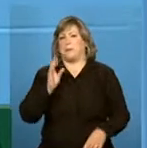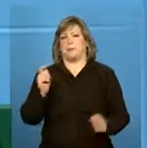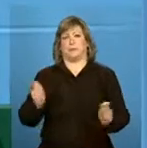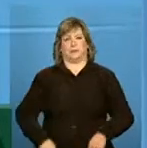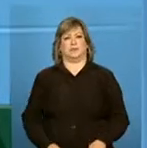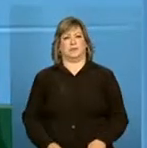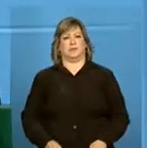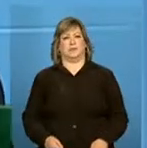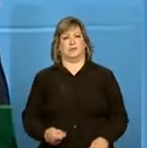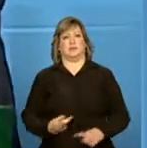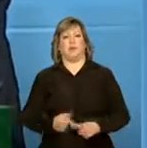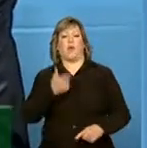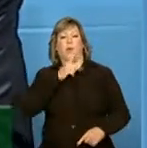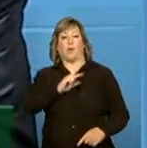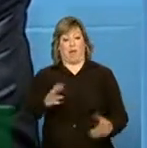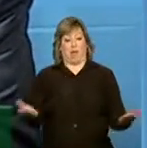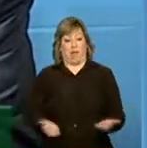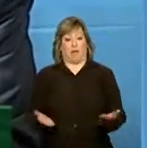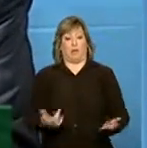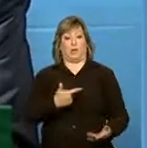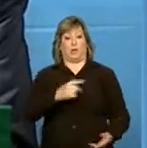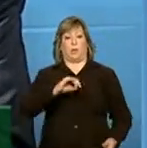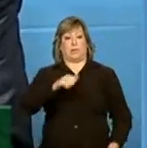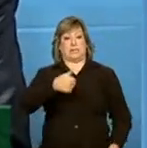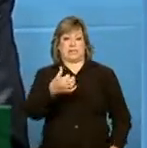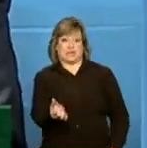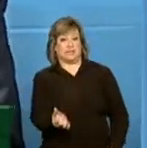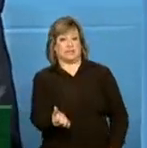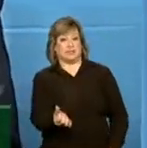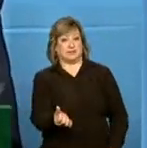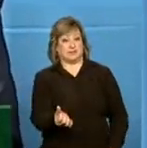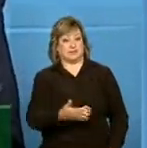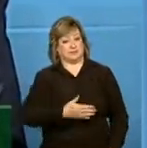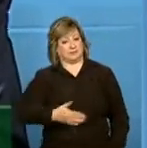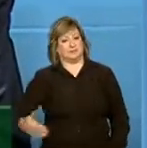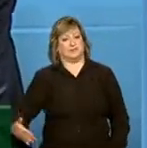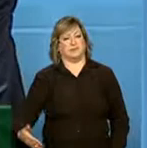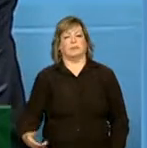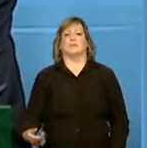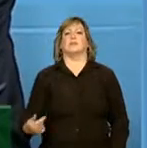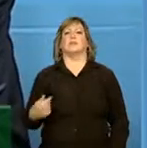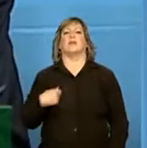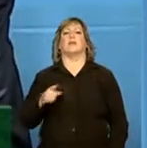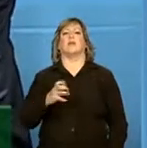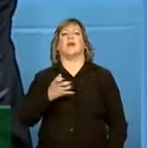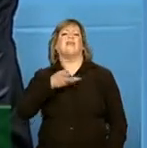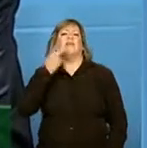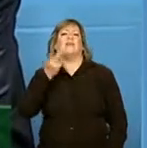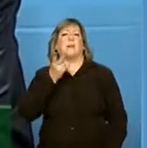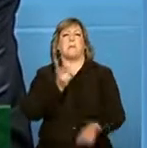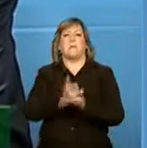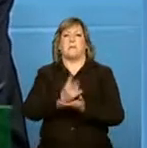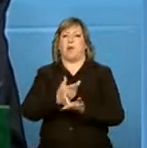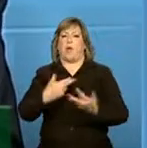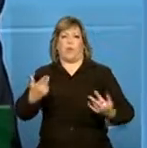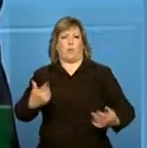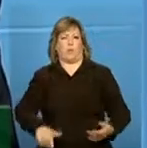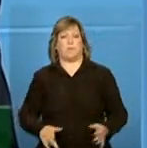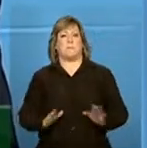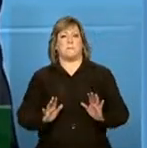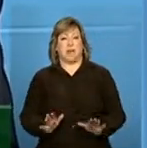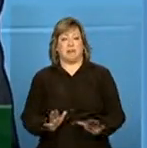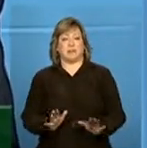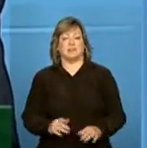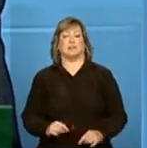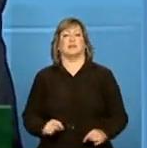que resulta ser agora em 2016. Não quero ser reiterativo, não é?